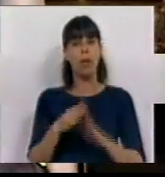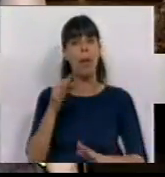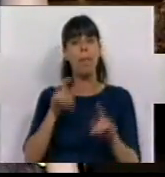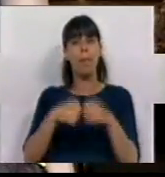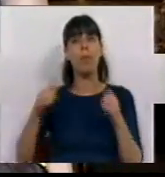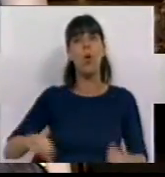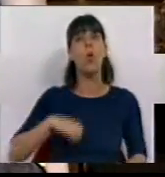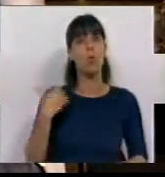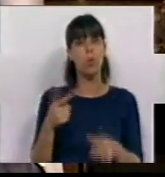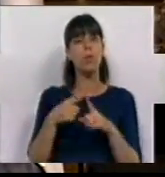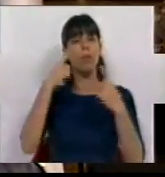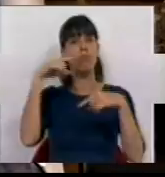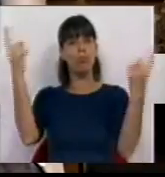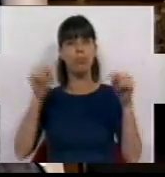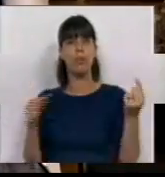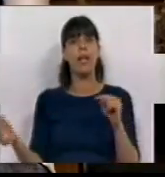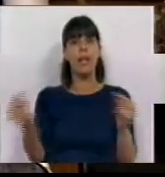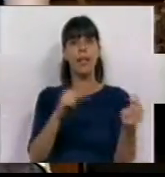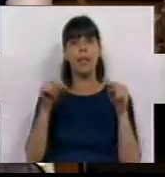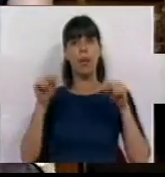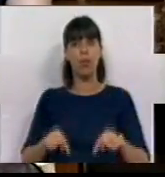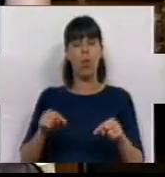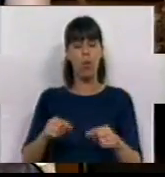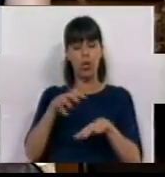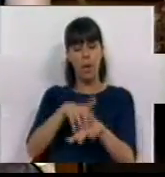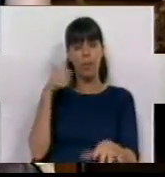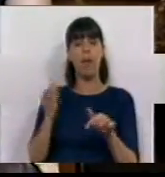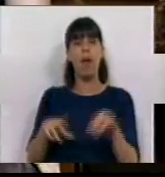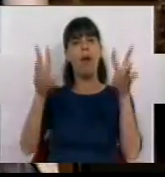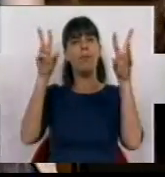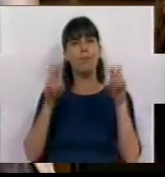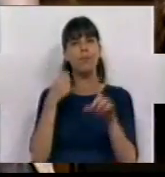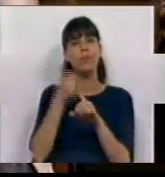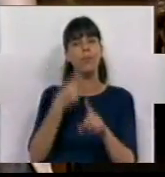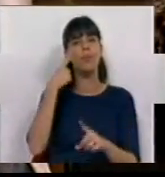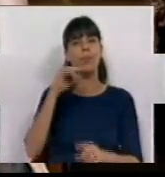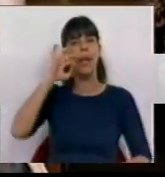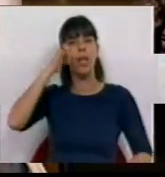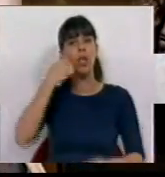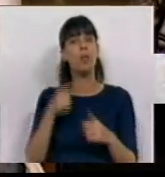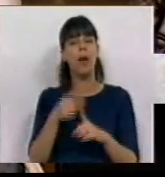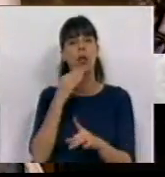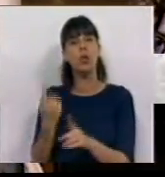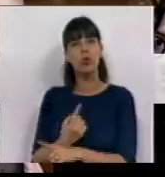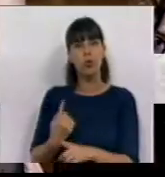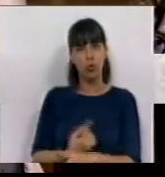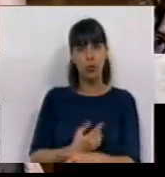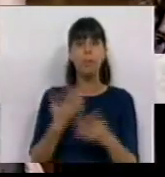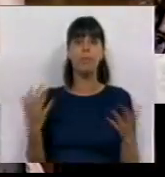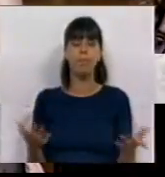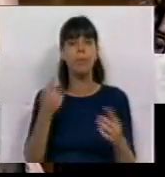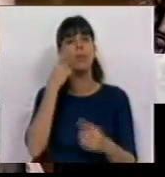Partido Ecologista aos Verdes por ter trazido ao debate, hoje a plenário, a matéria do combate ao desperdício alimentar.